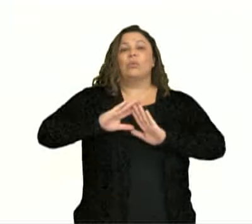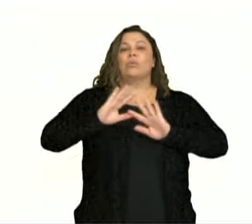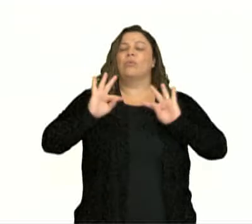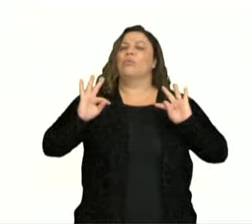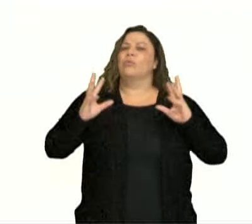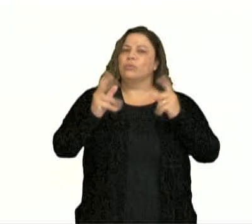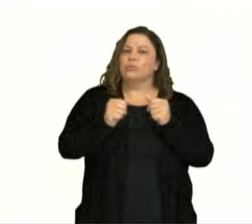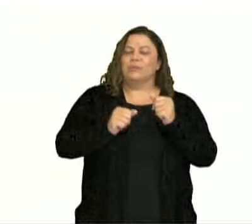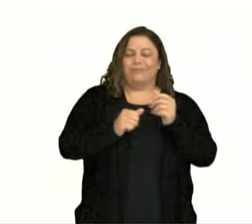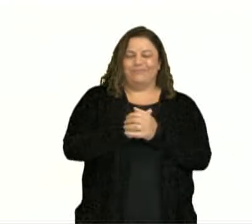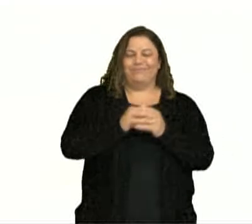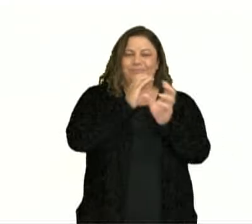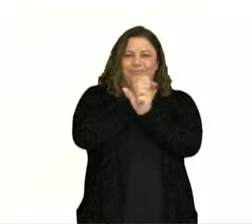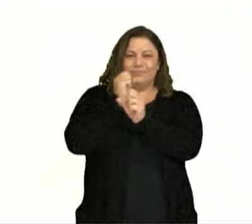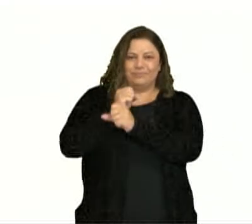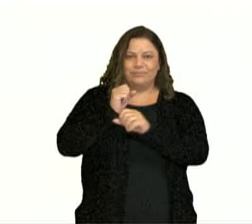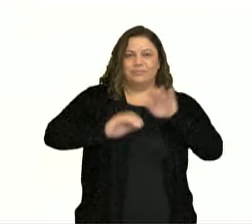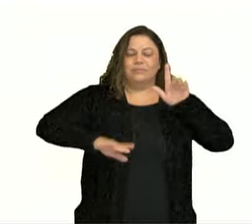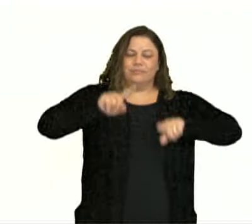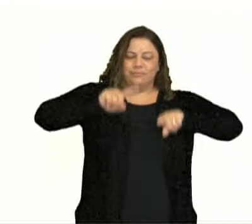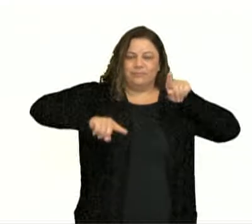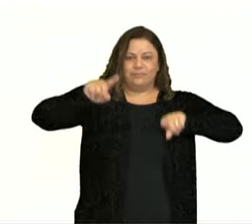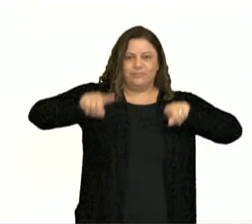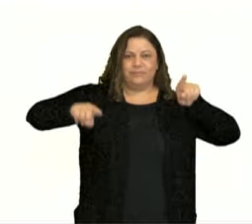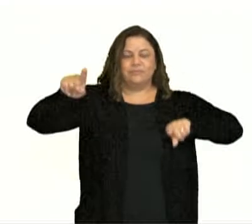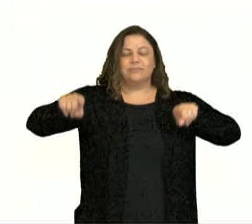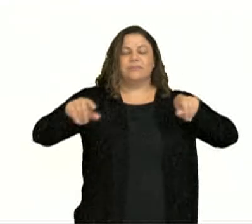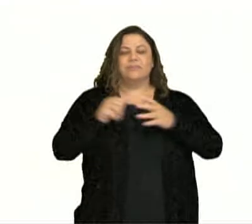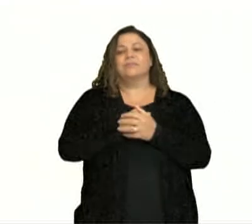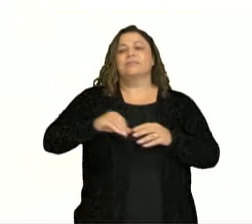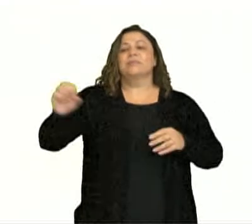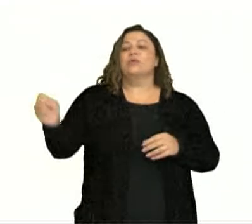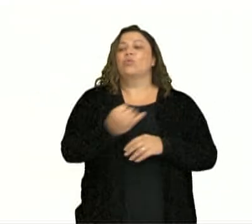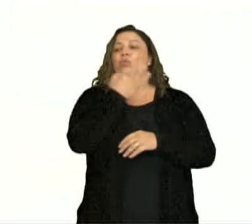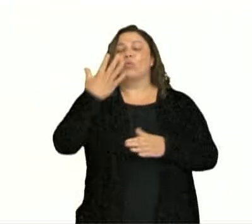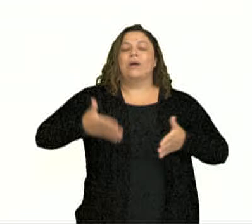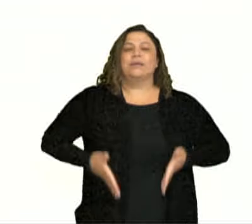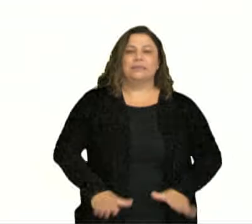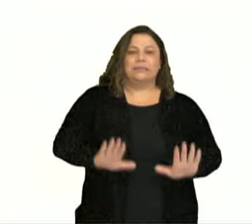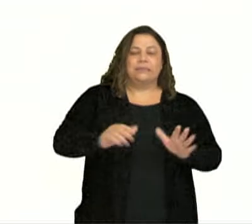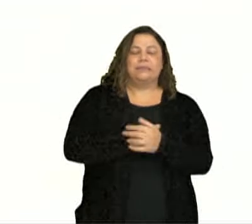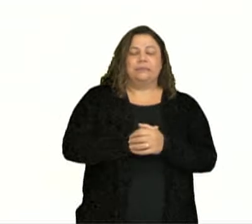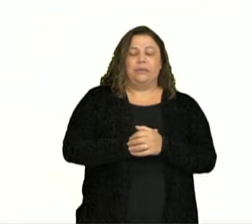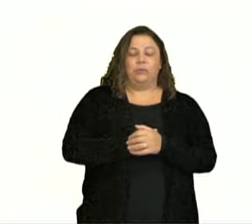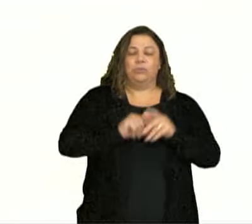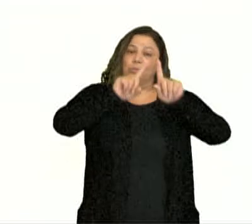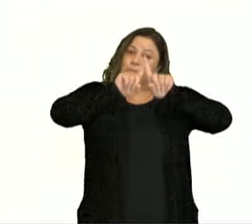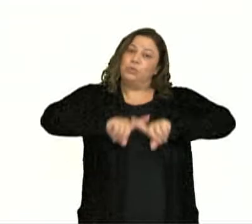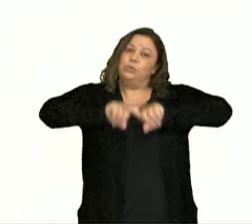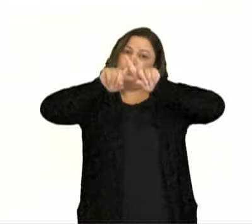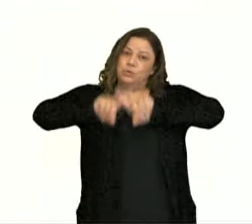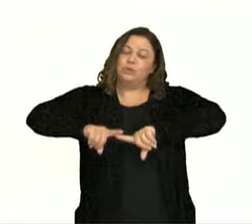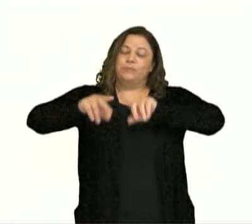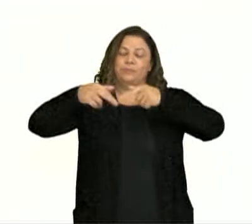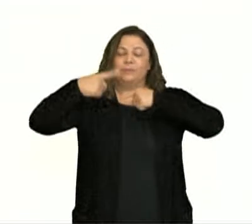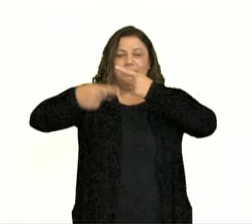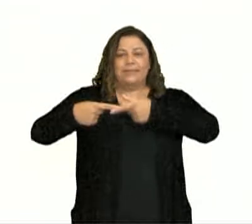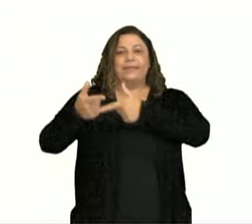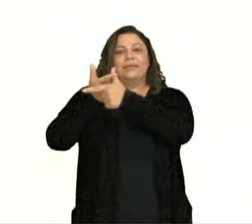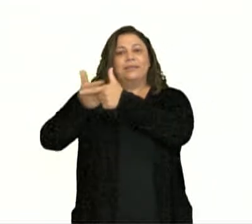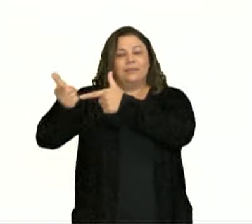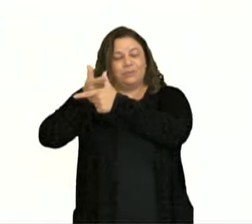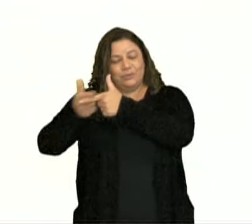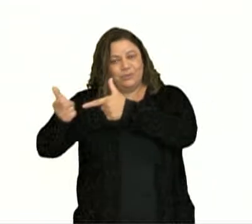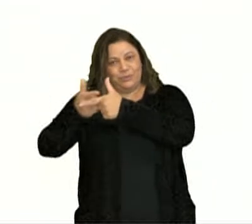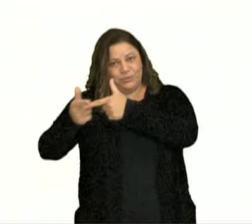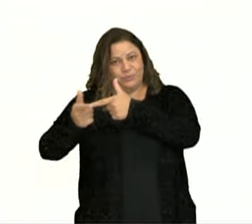um cálculo, tá? Pega lá o número de nascidos, multiplica por 1000, porque é um cálculo de porcentagem, e